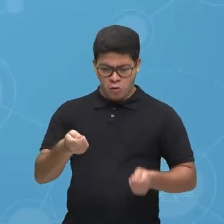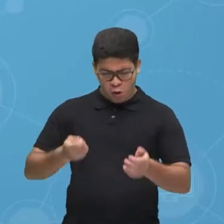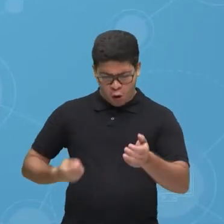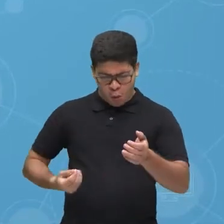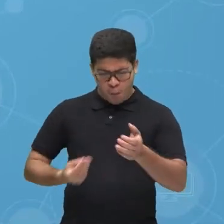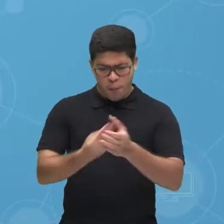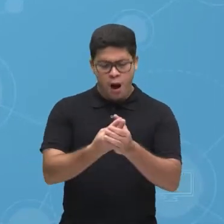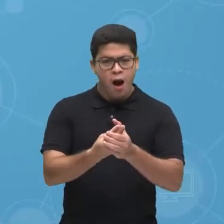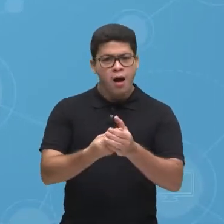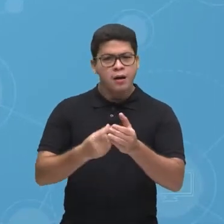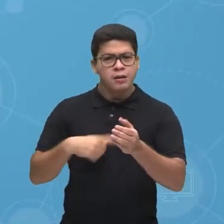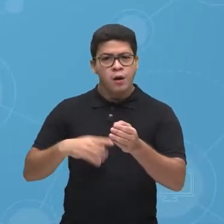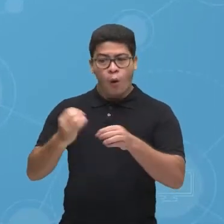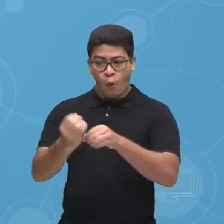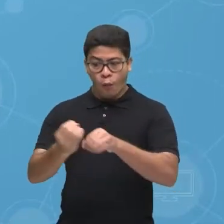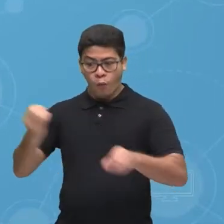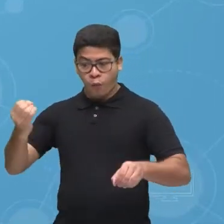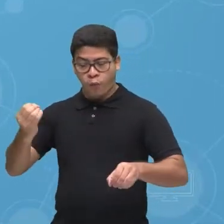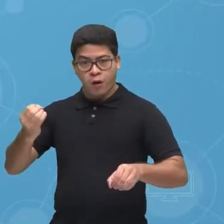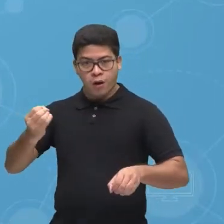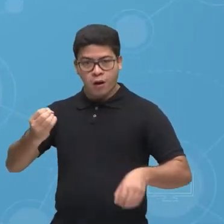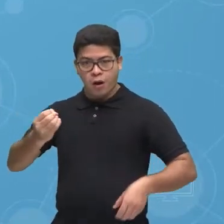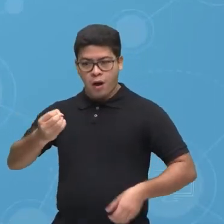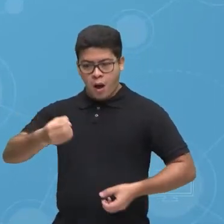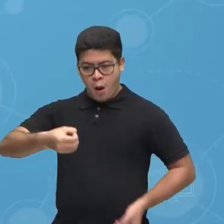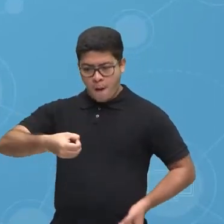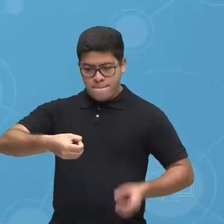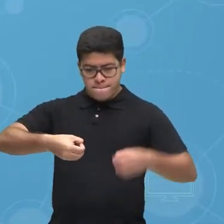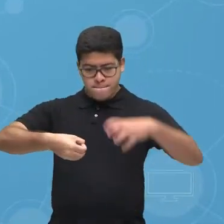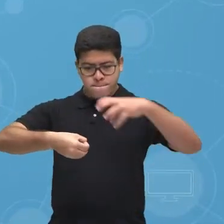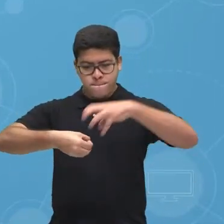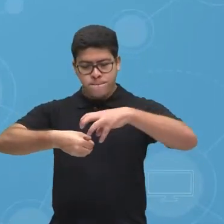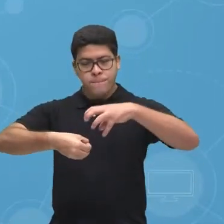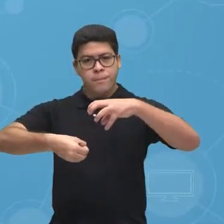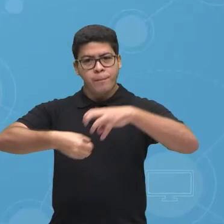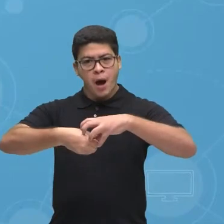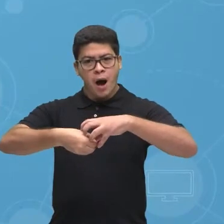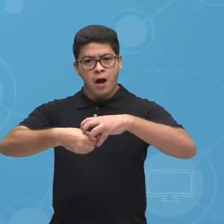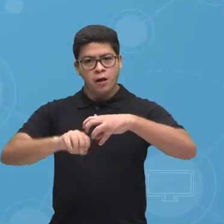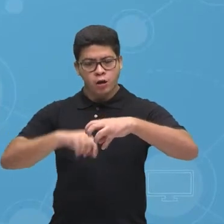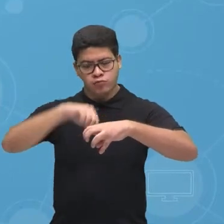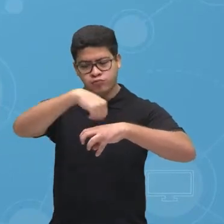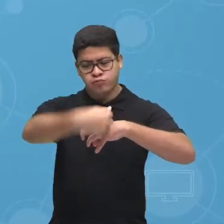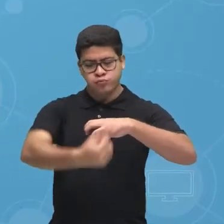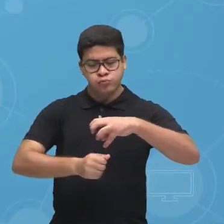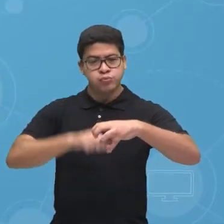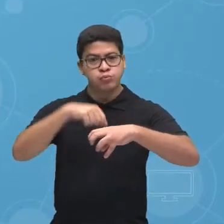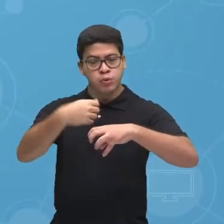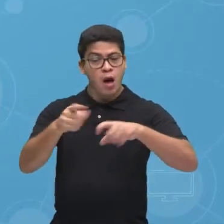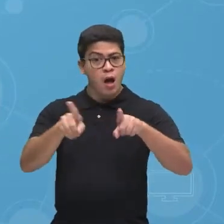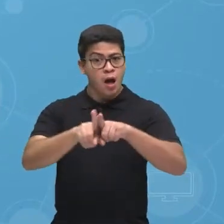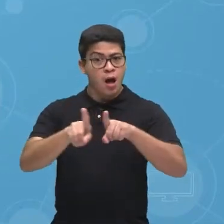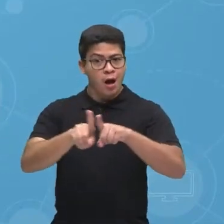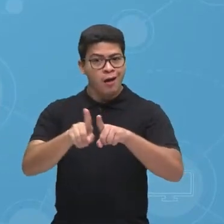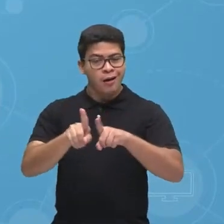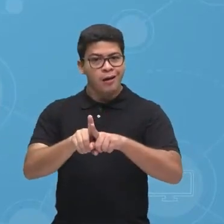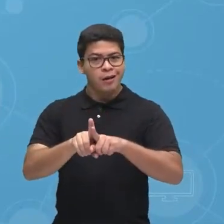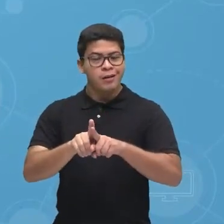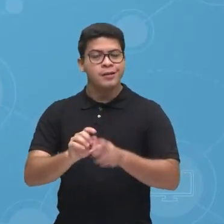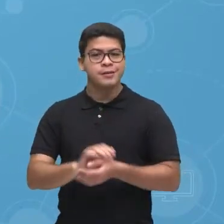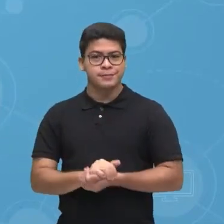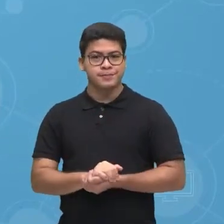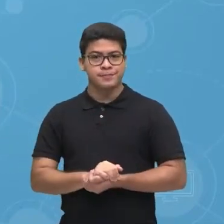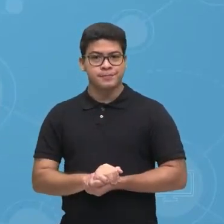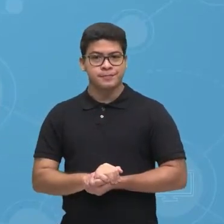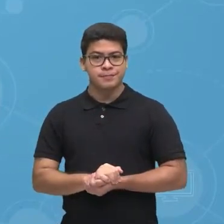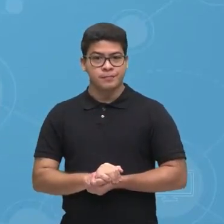certinho na boca desses pets, já entra com uma pressão. Então você enfia um pouquinho, né, pressionando na areia e passa a fita,